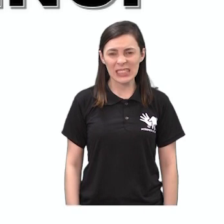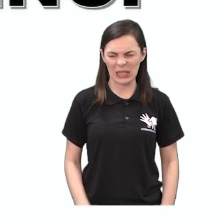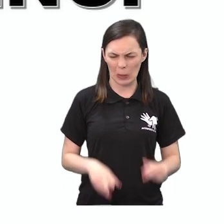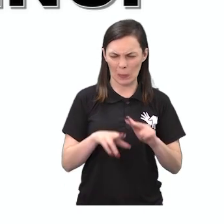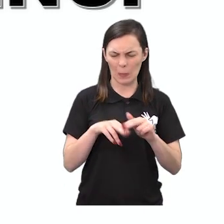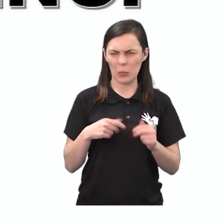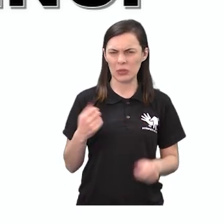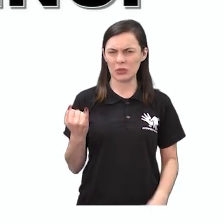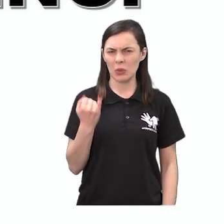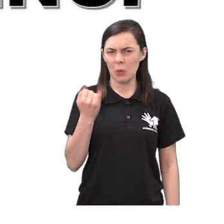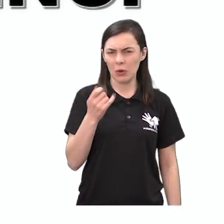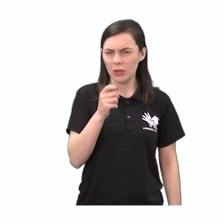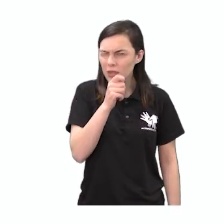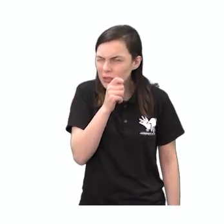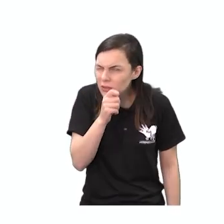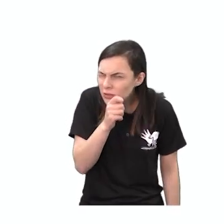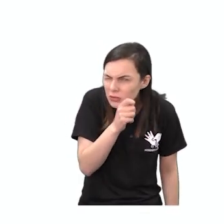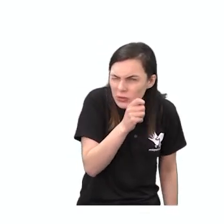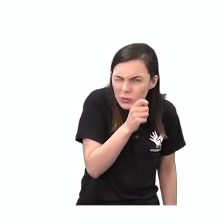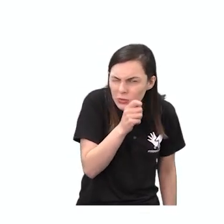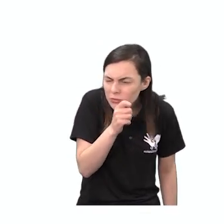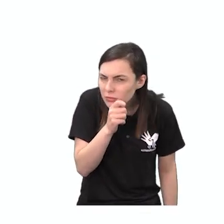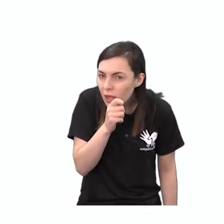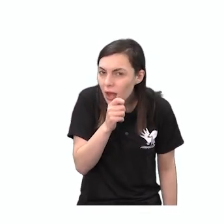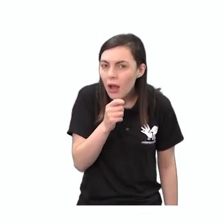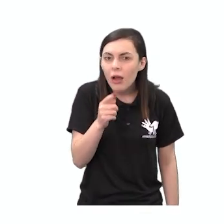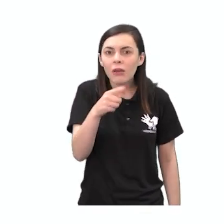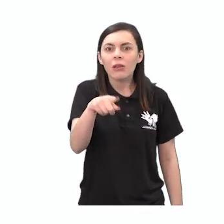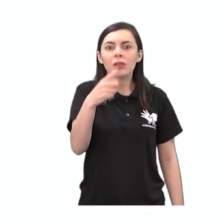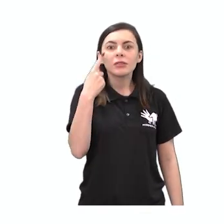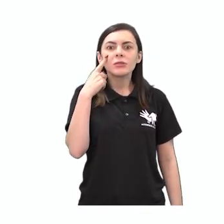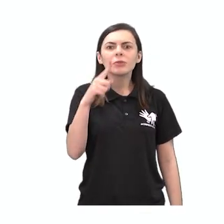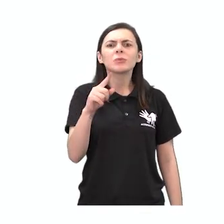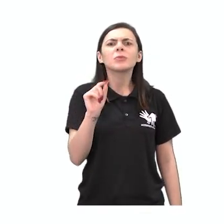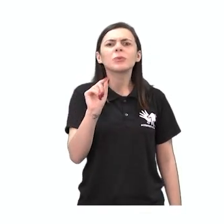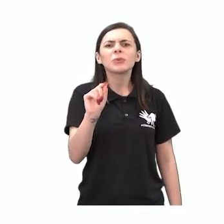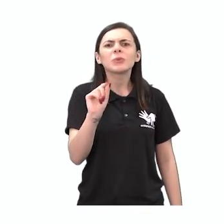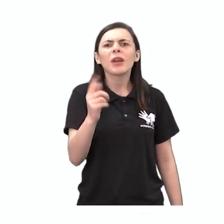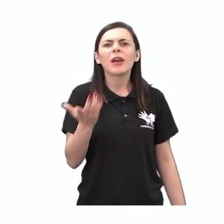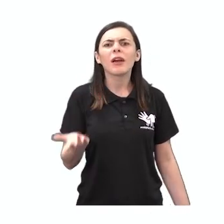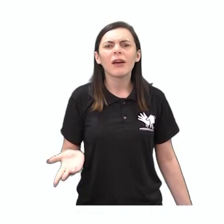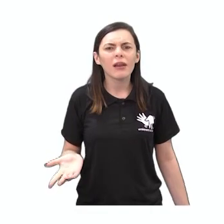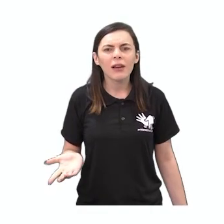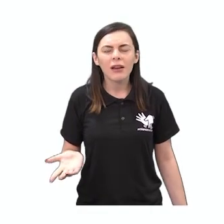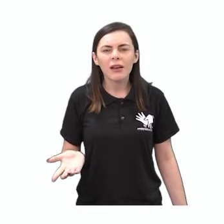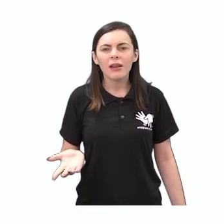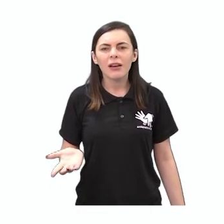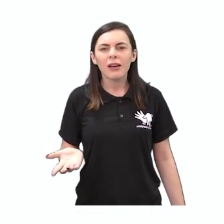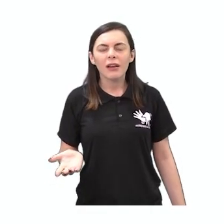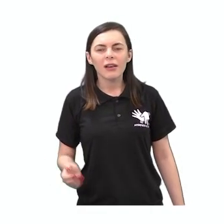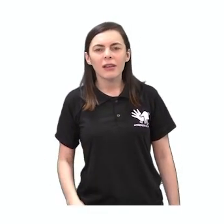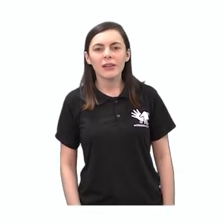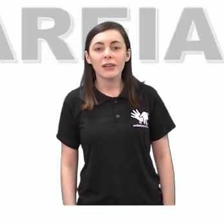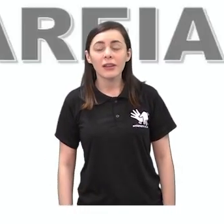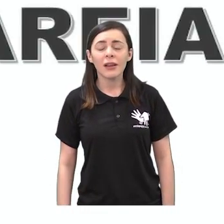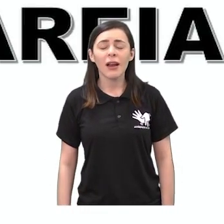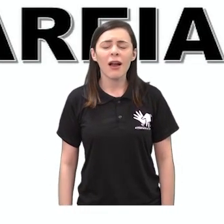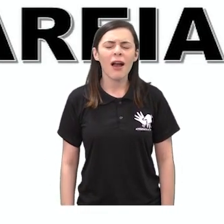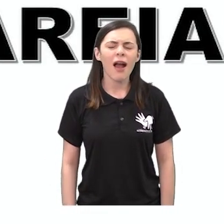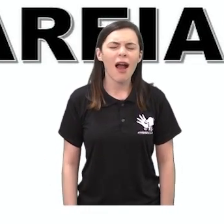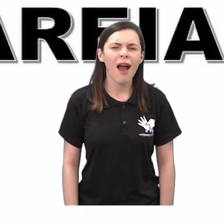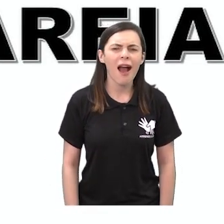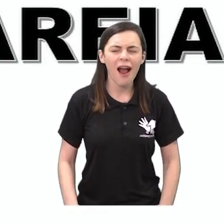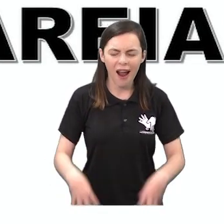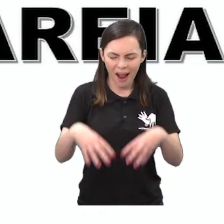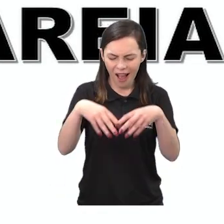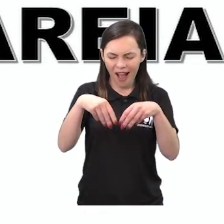Então, será que por isso que a gente tem uma lupa? Vocês já descobriram? O que é? Me contem. É